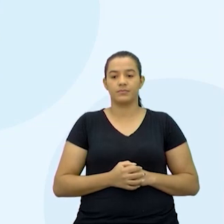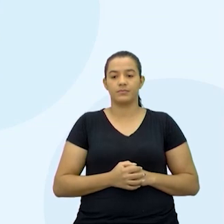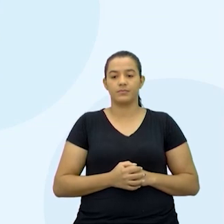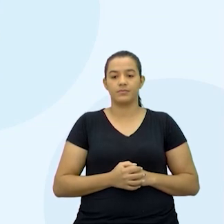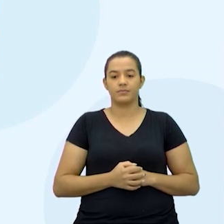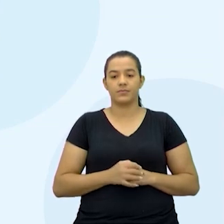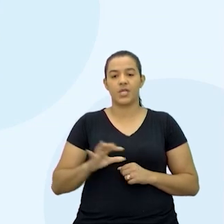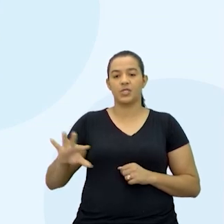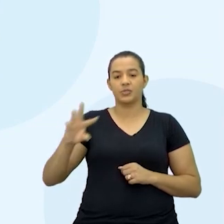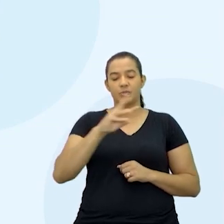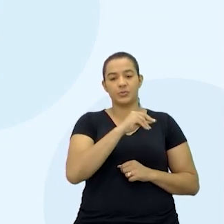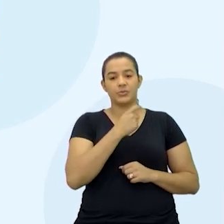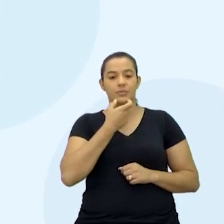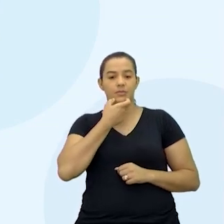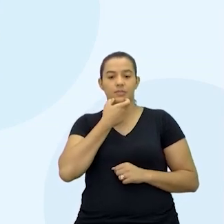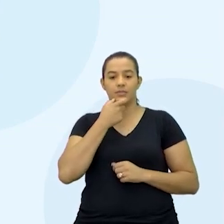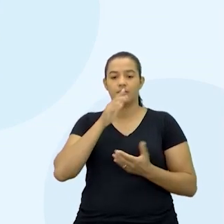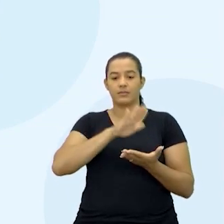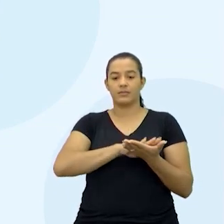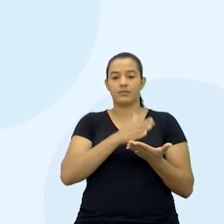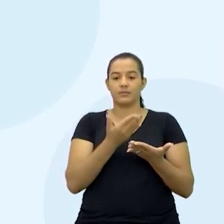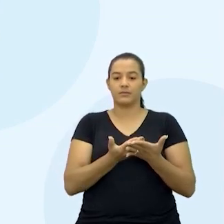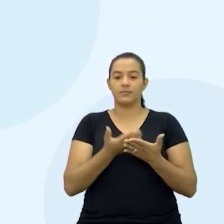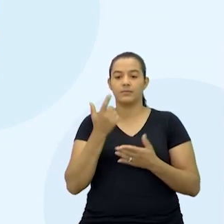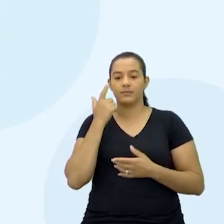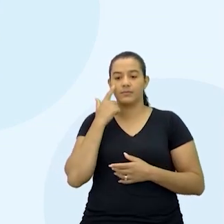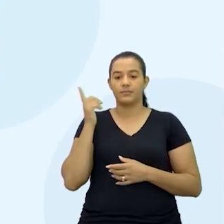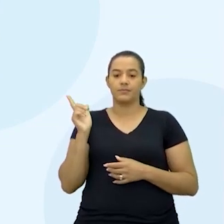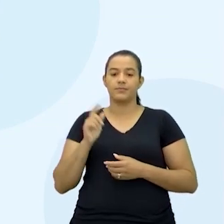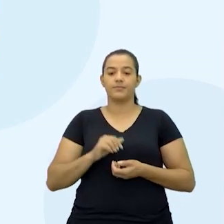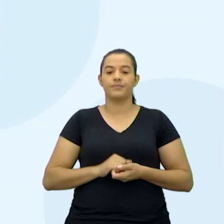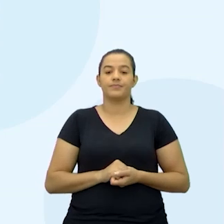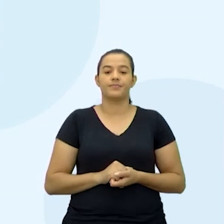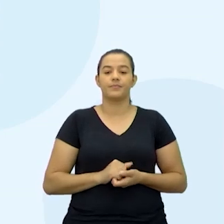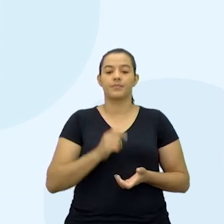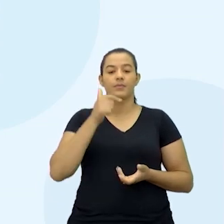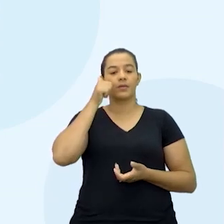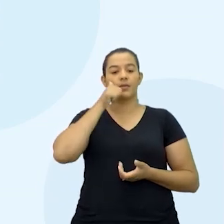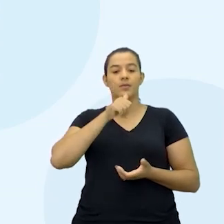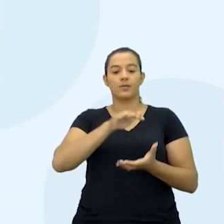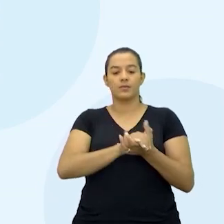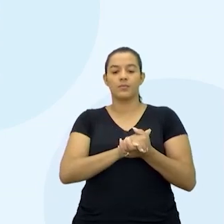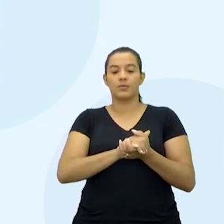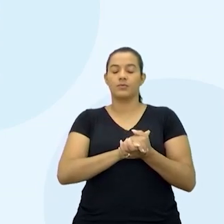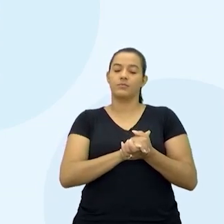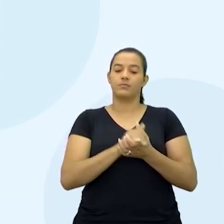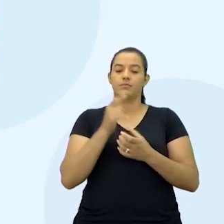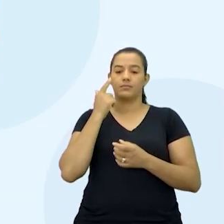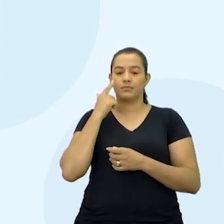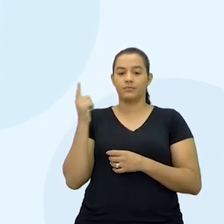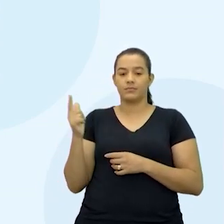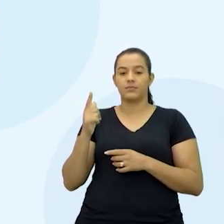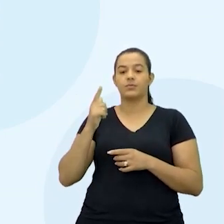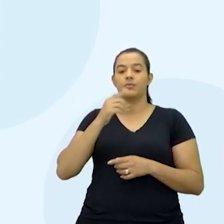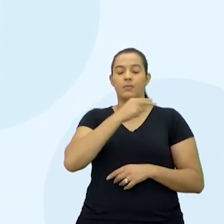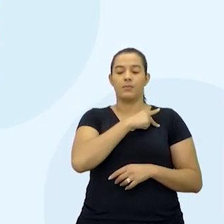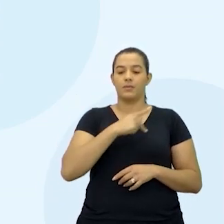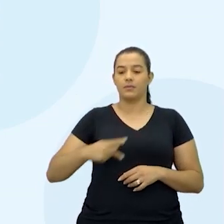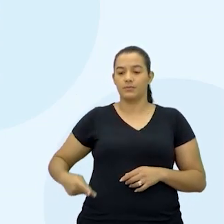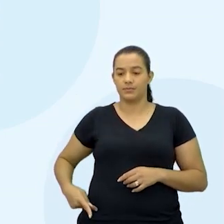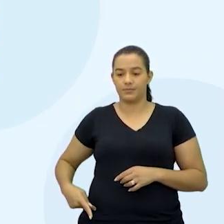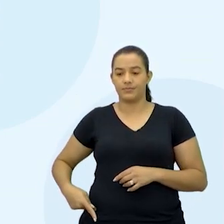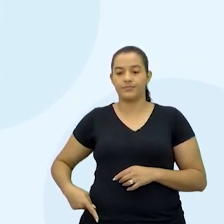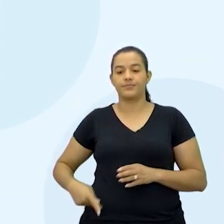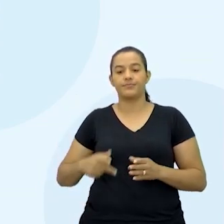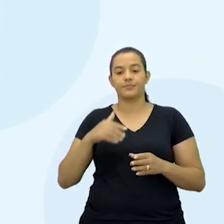Tudo em inglês, né? Complicadíssimo. Traduzo para nós. Vamos lá. Esposa do presidente eleito Warren G. Harding